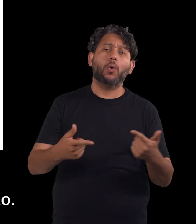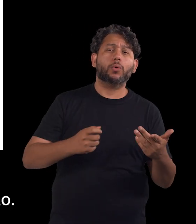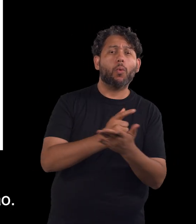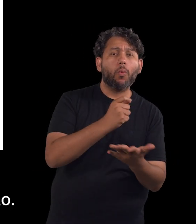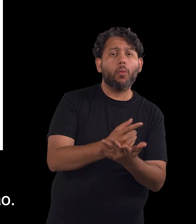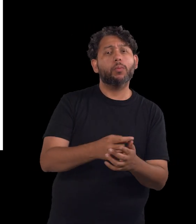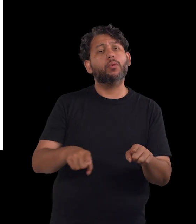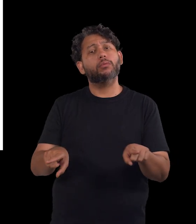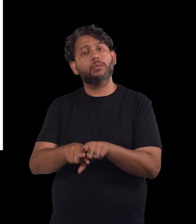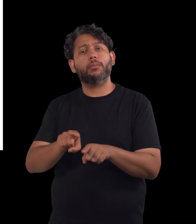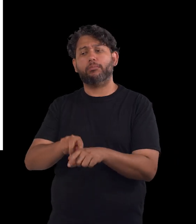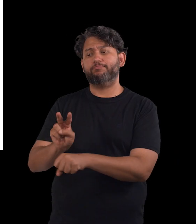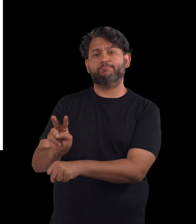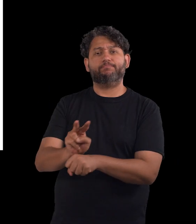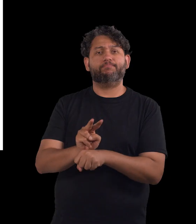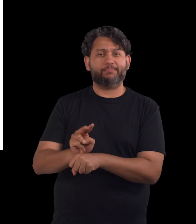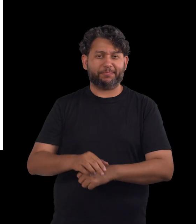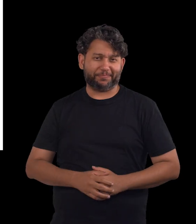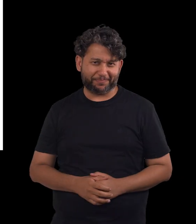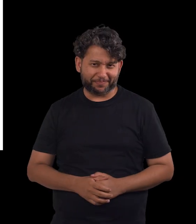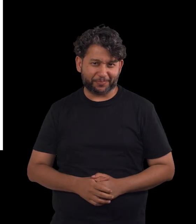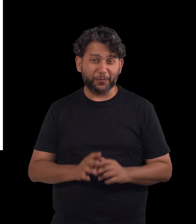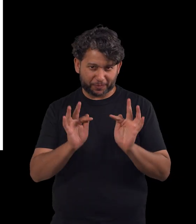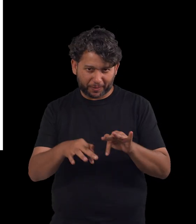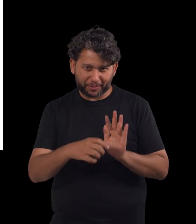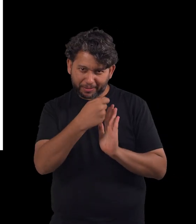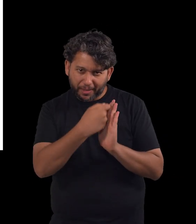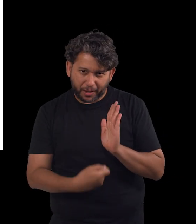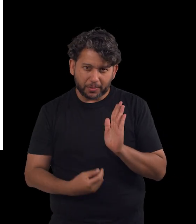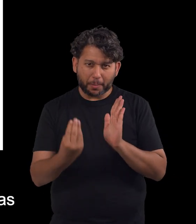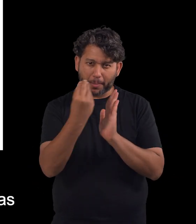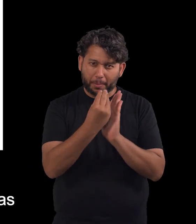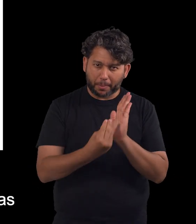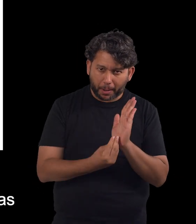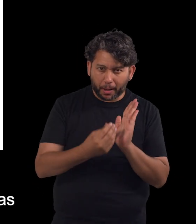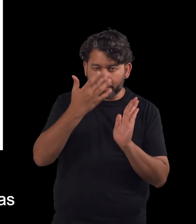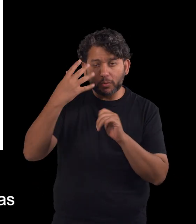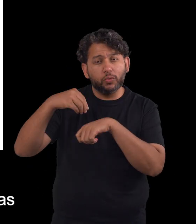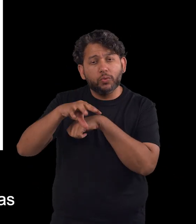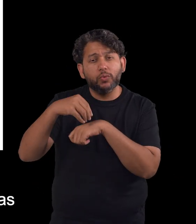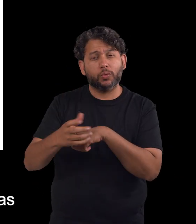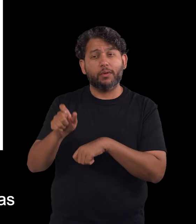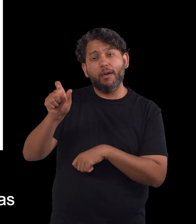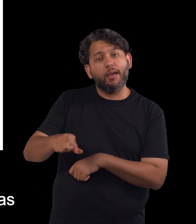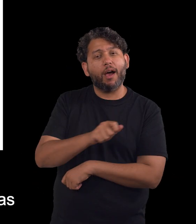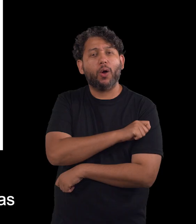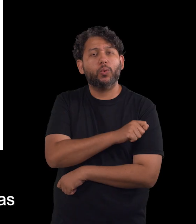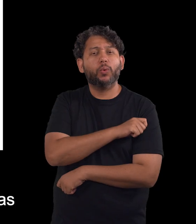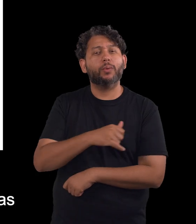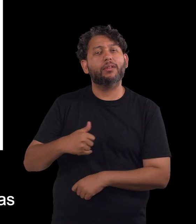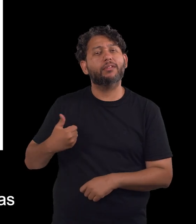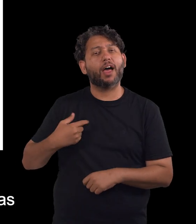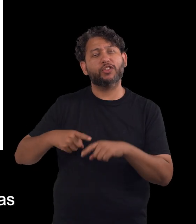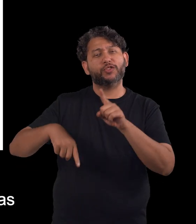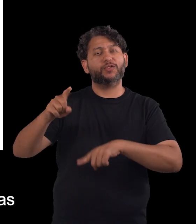e à conservação. A parte final reúne textos elaborados a partir de sugestões de estudantes de